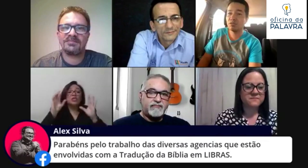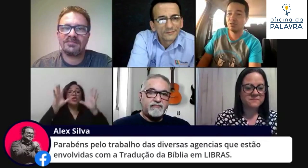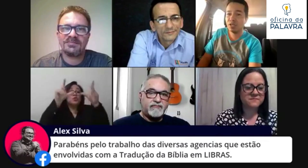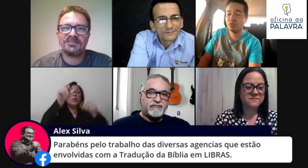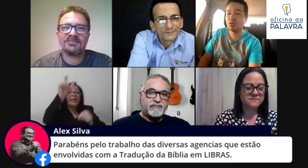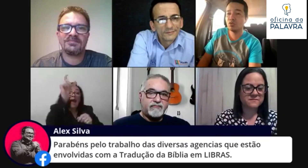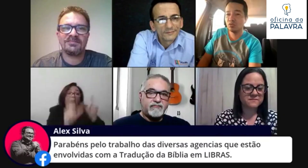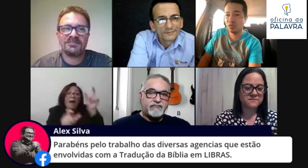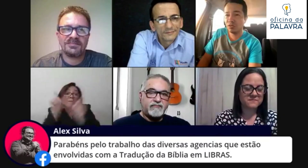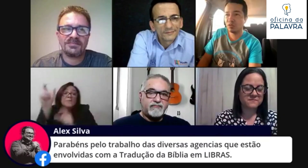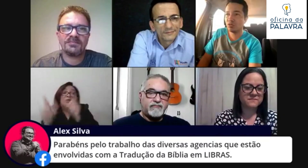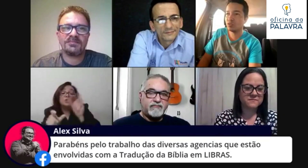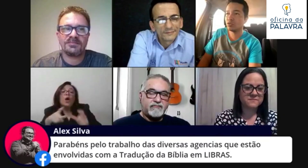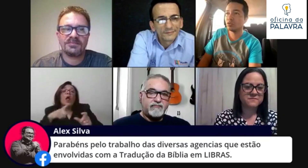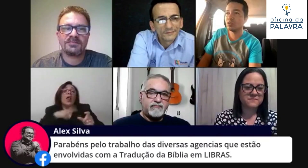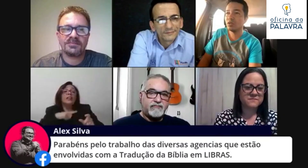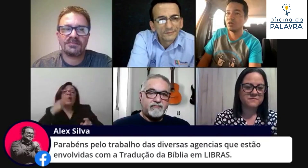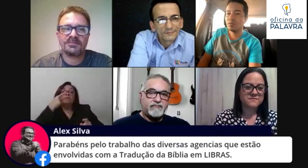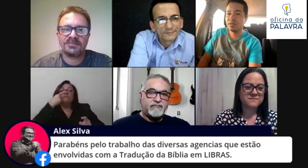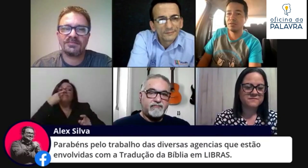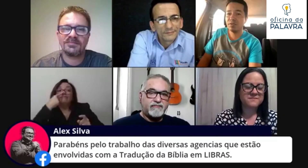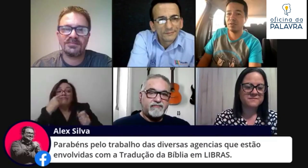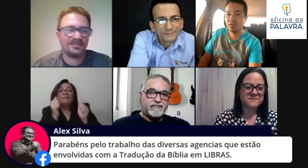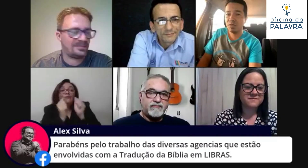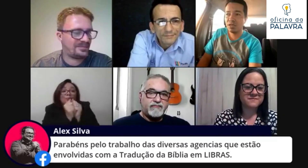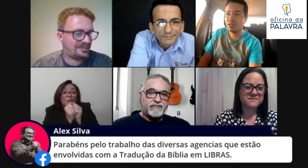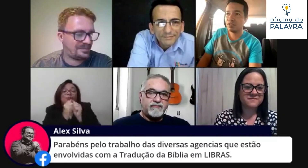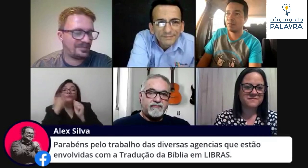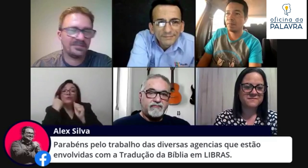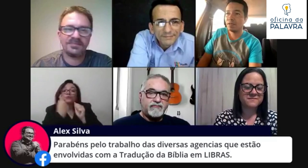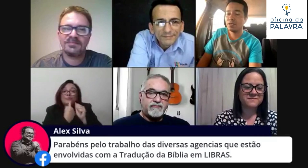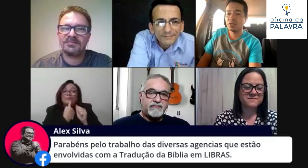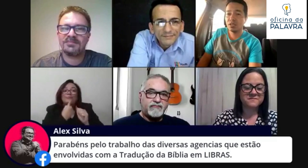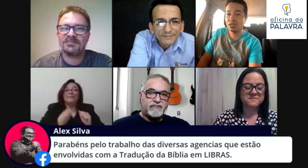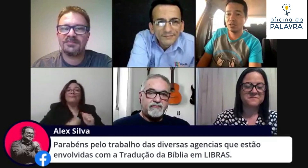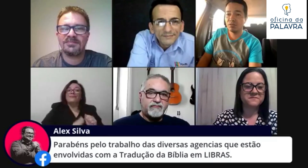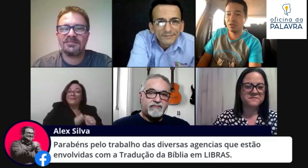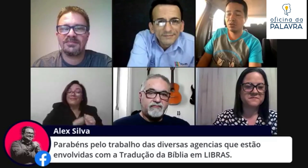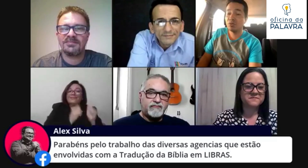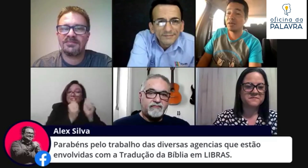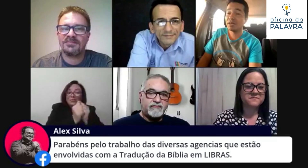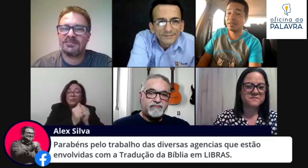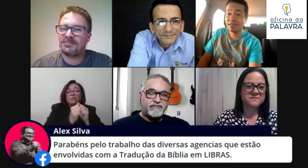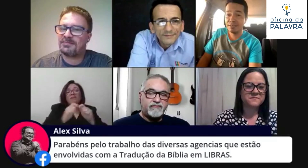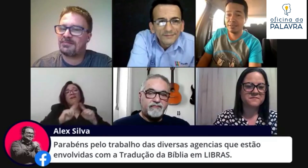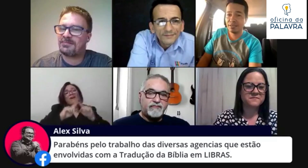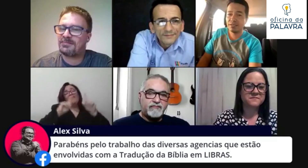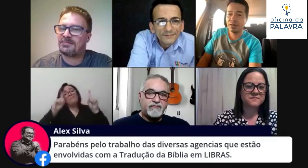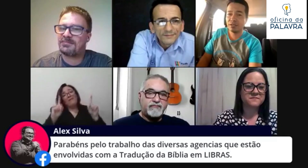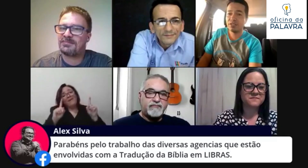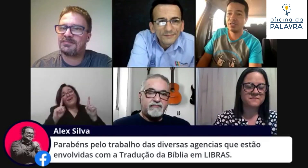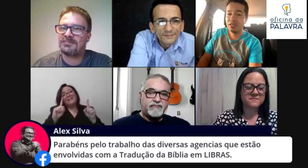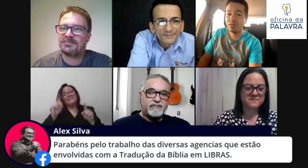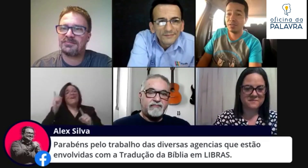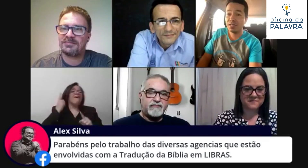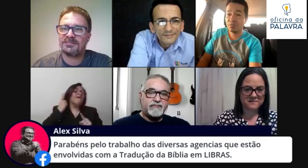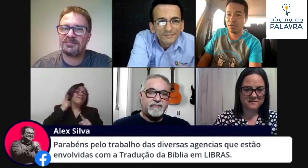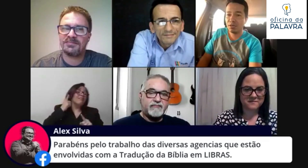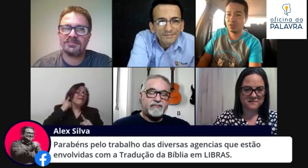está convivendo ou convive com o surdo. Mas, infelizmente, isso que a Dani falou é uma grande